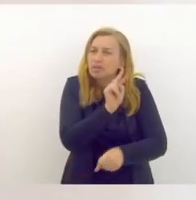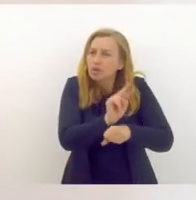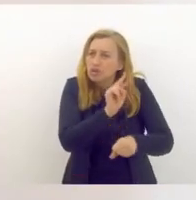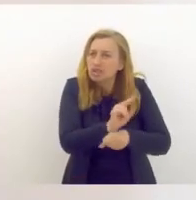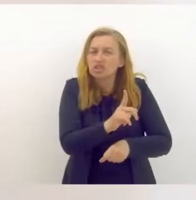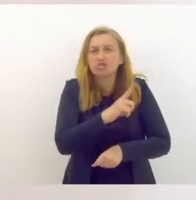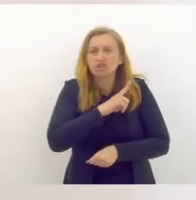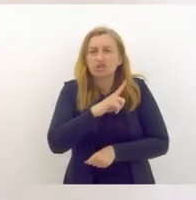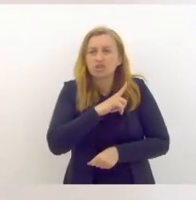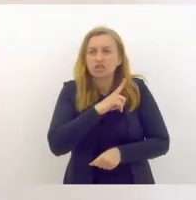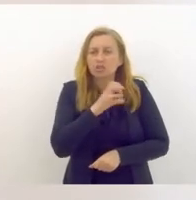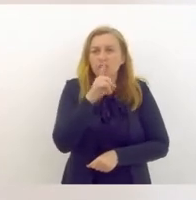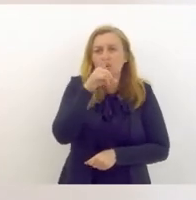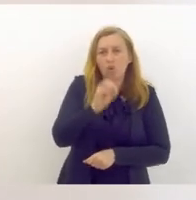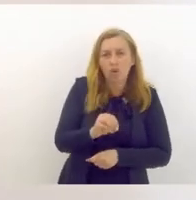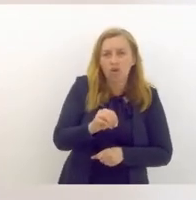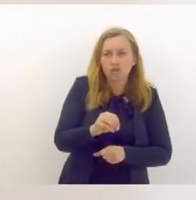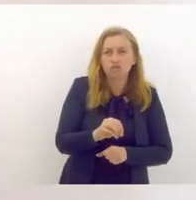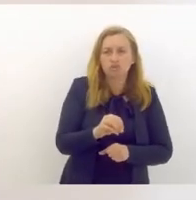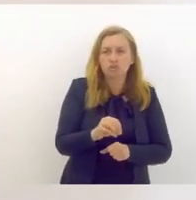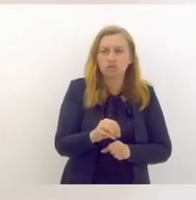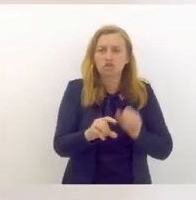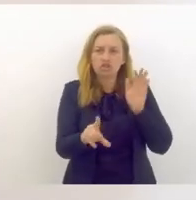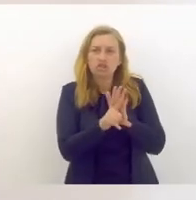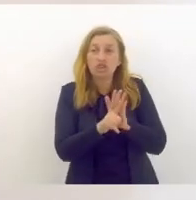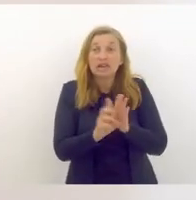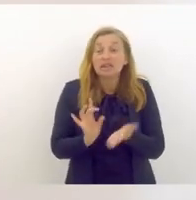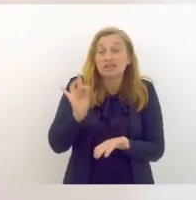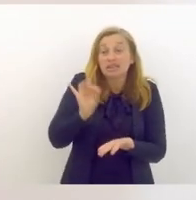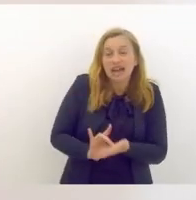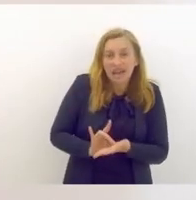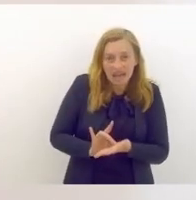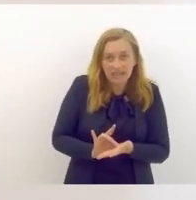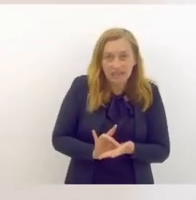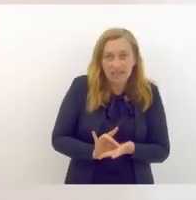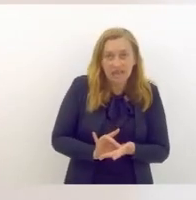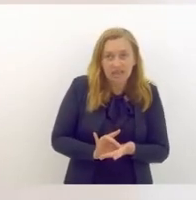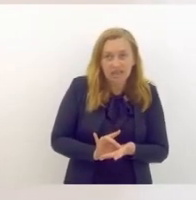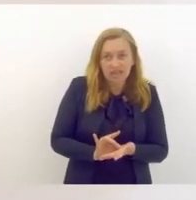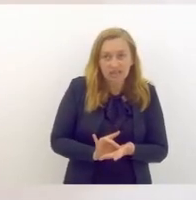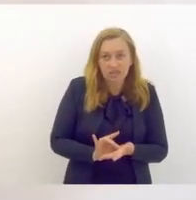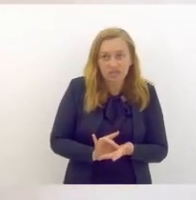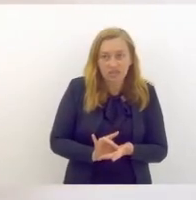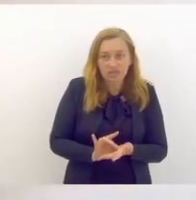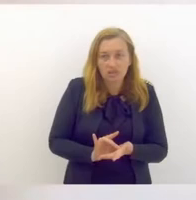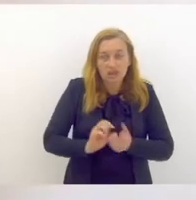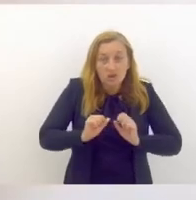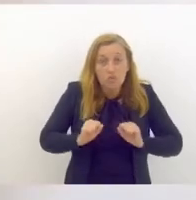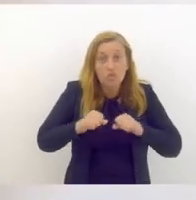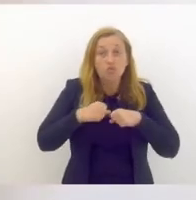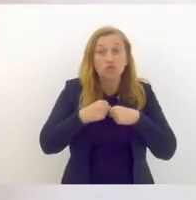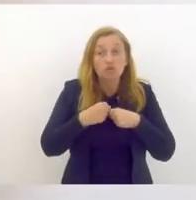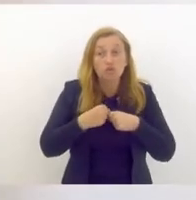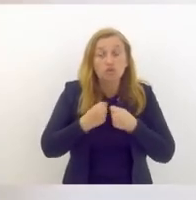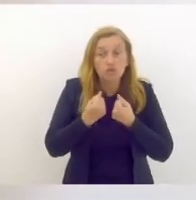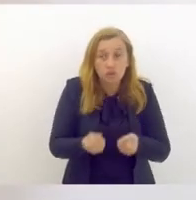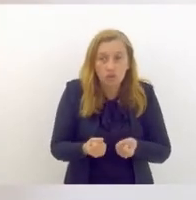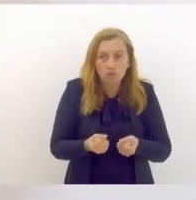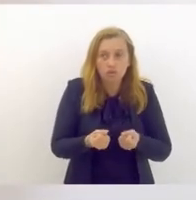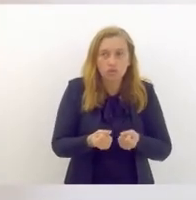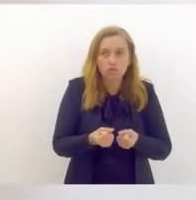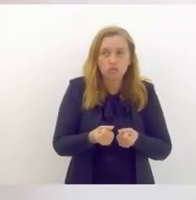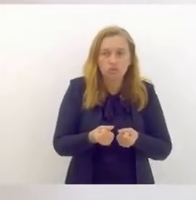protegida pelo Código Florestal. Só, na realidade, você tem um reforço dessa